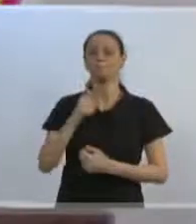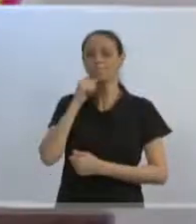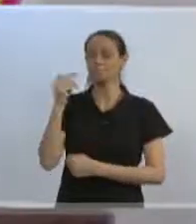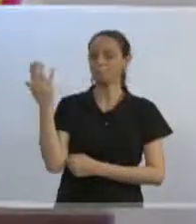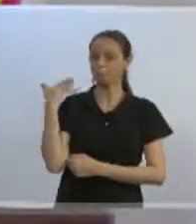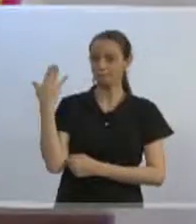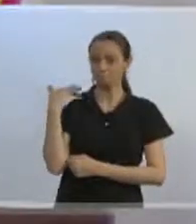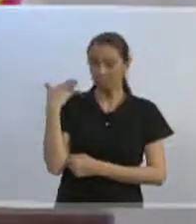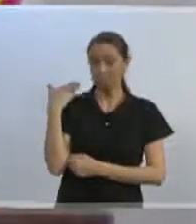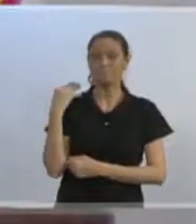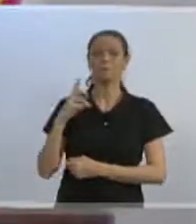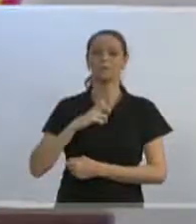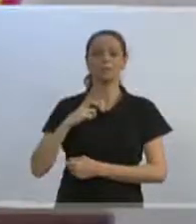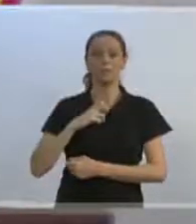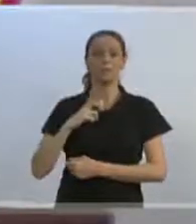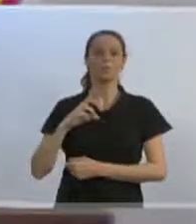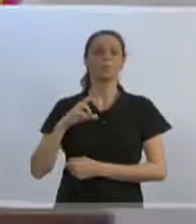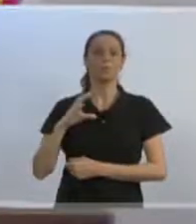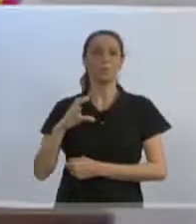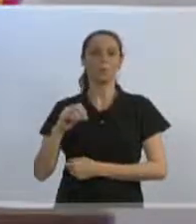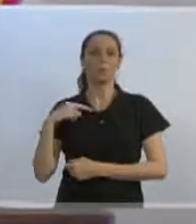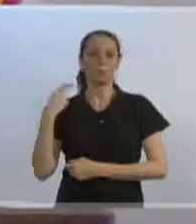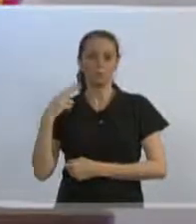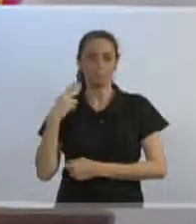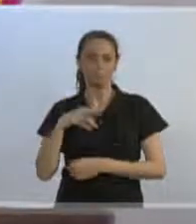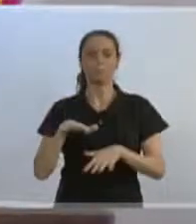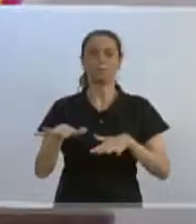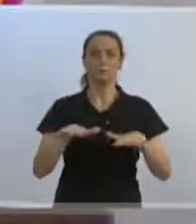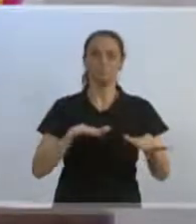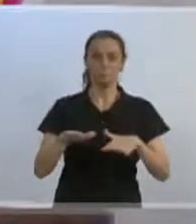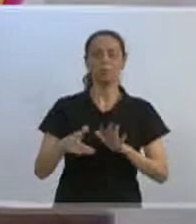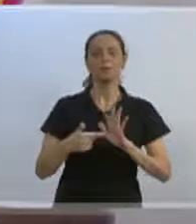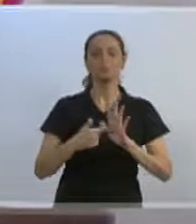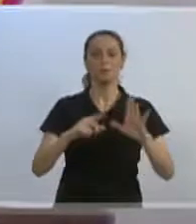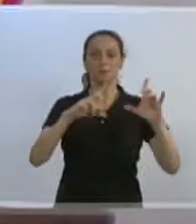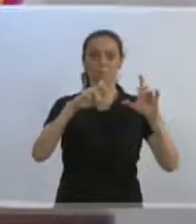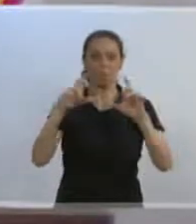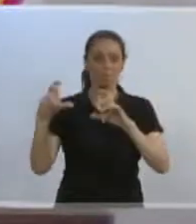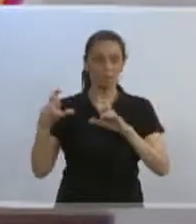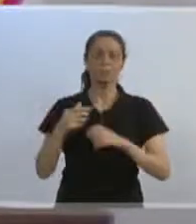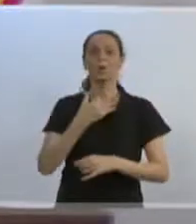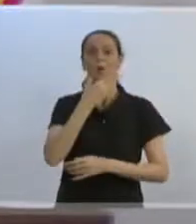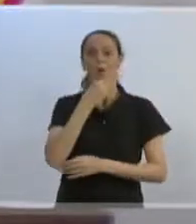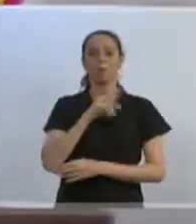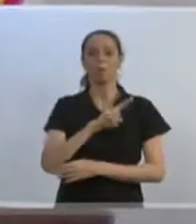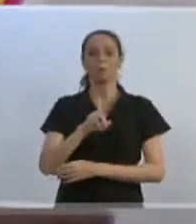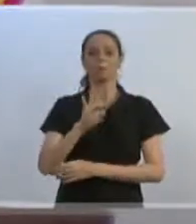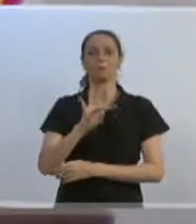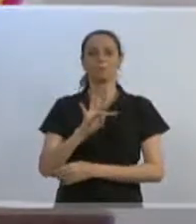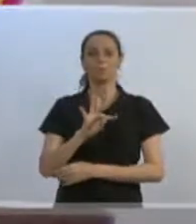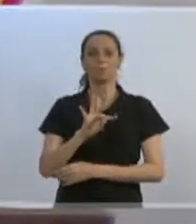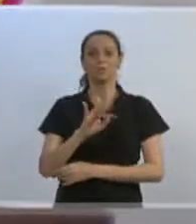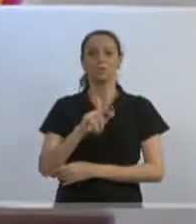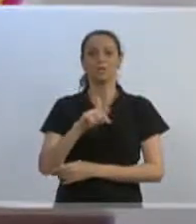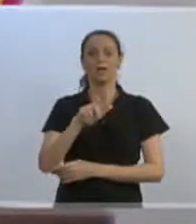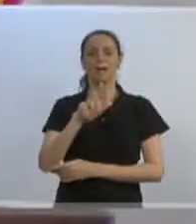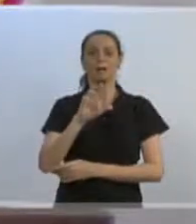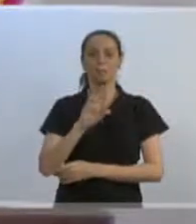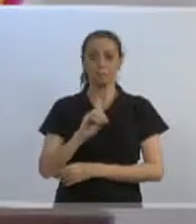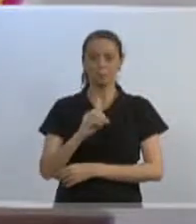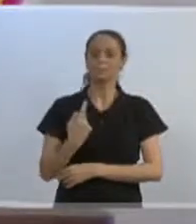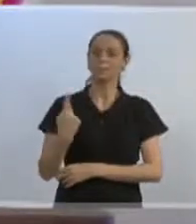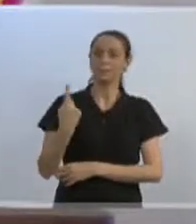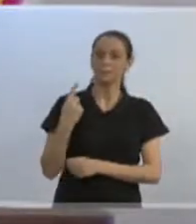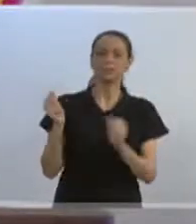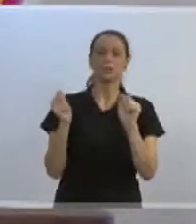passada um co-vereador nosso de mobilidade urbana. Eu gostaria até de passar as fotos, Ari. O Thiago Tamanini, que veio no meu gabinete, a gente fez uma extensa